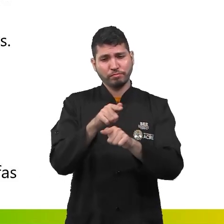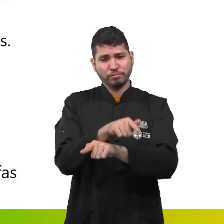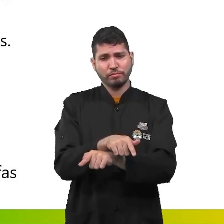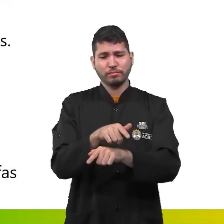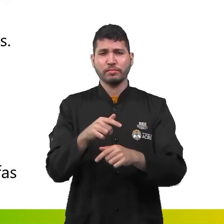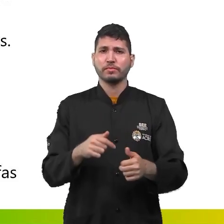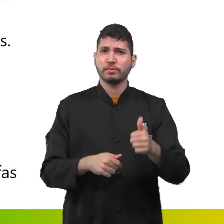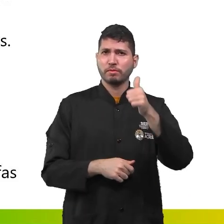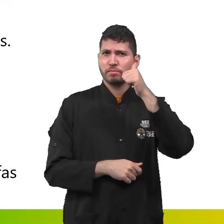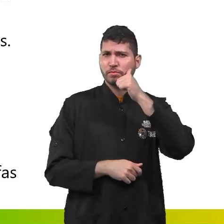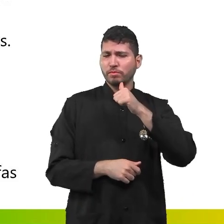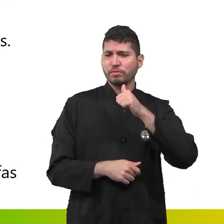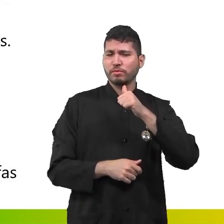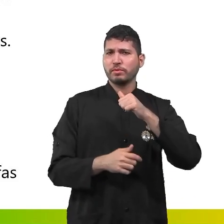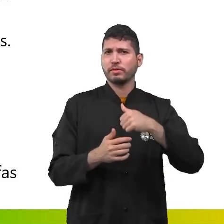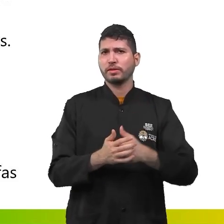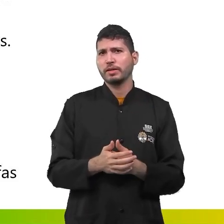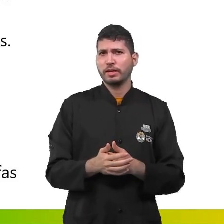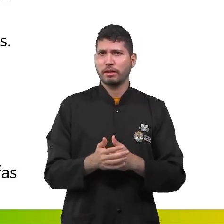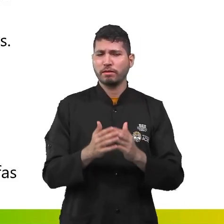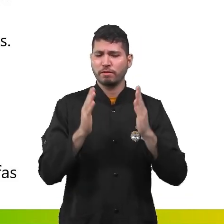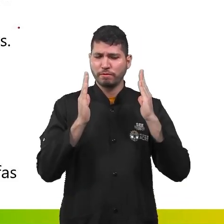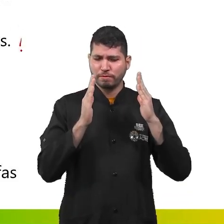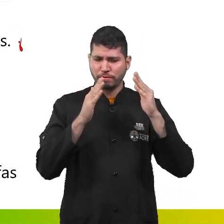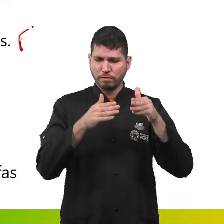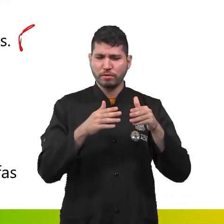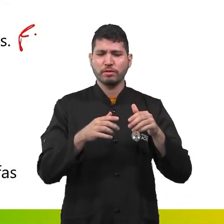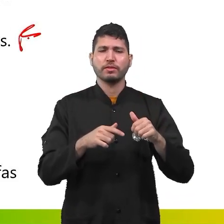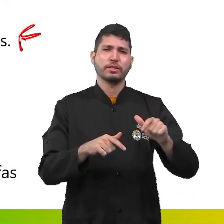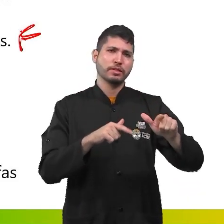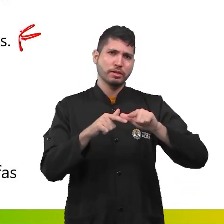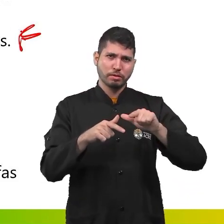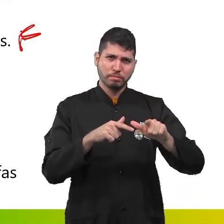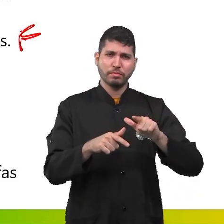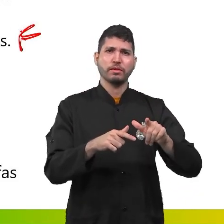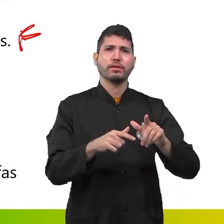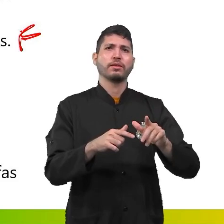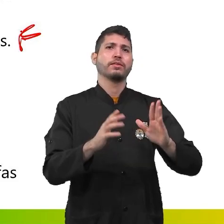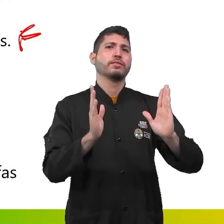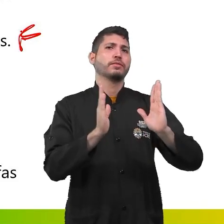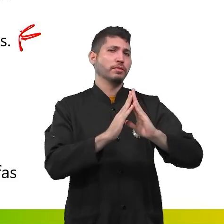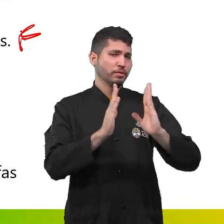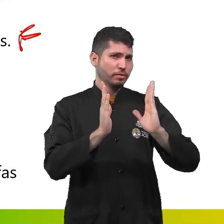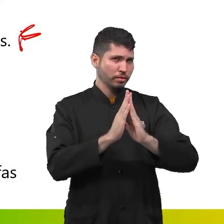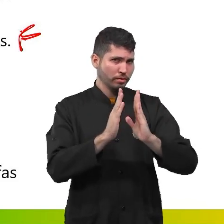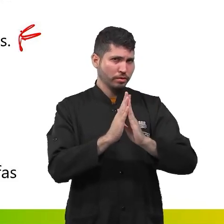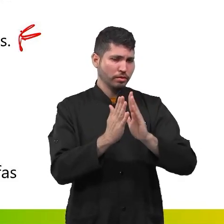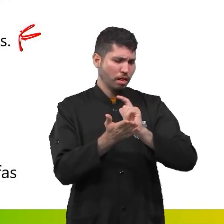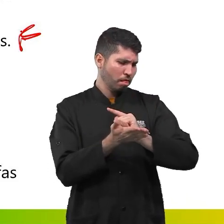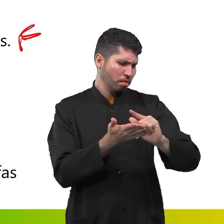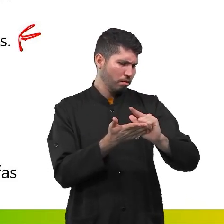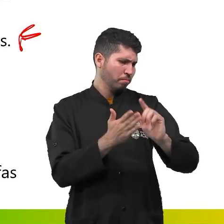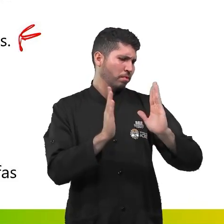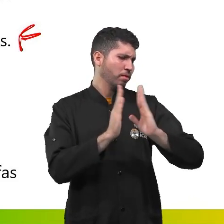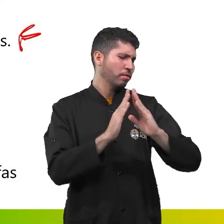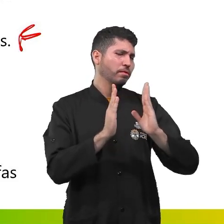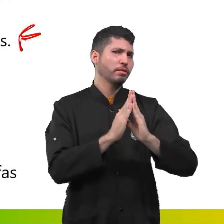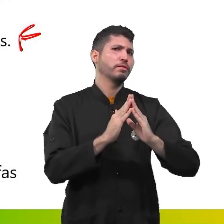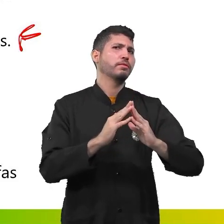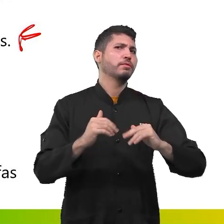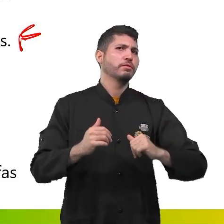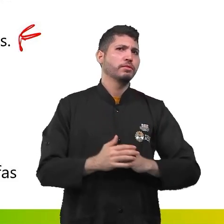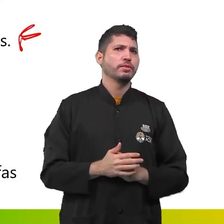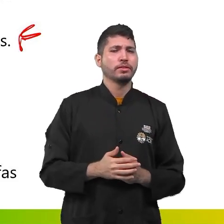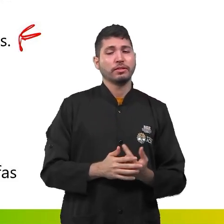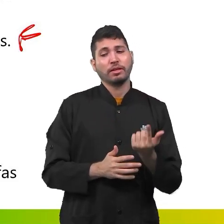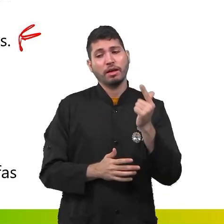mesmo de verdade é aquela que se dedica às tarefas domésticas. Então, isso aqui é falso, porque eu quero de acordo com a concepção da Suzanita. Se fosse